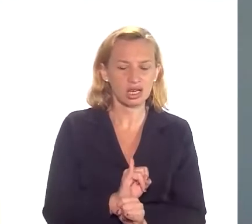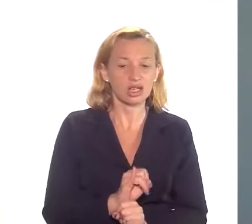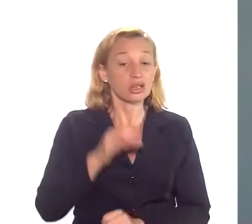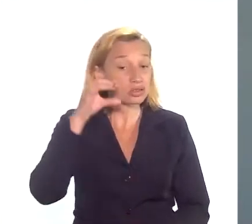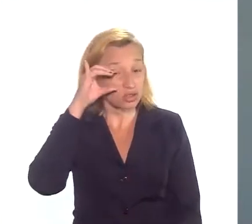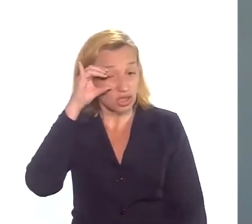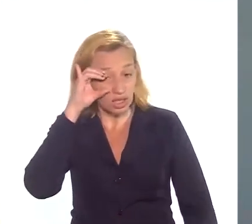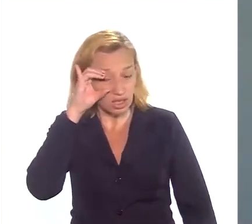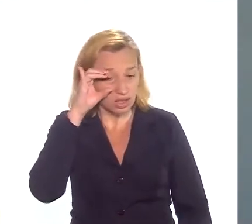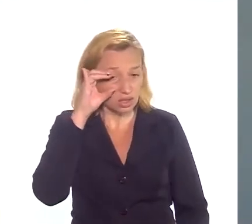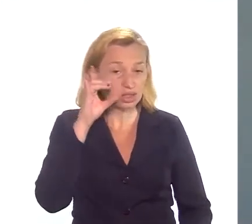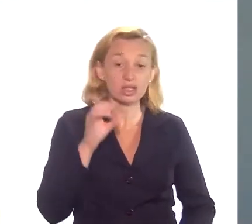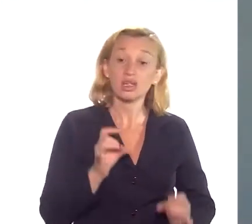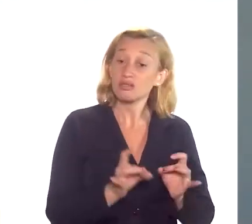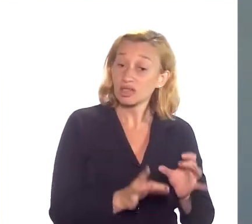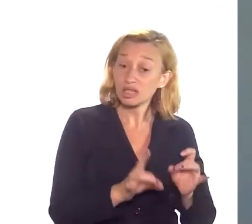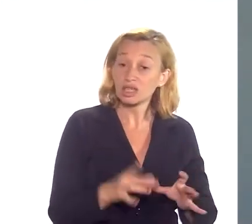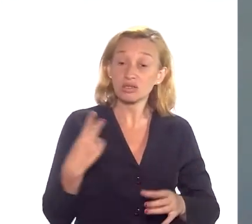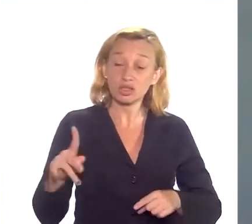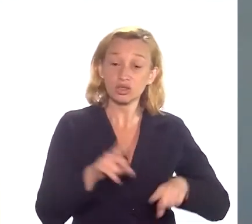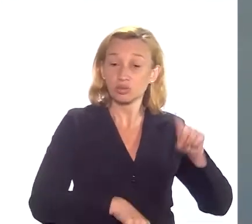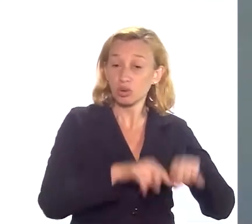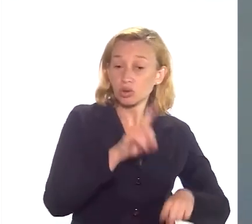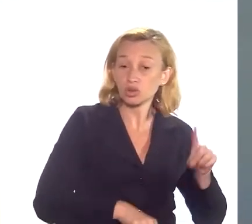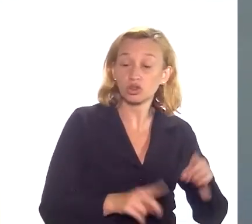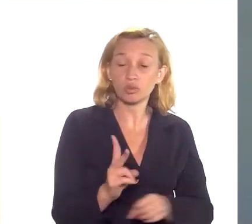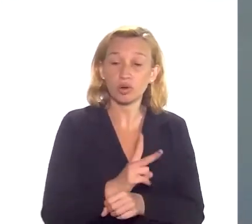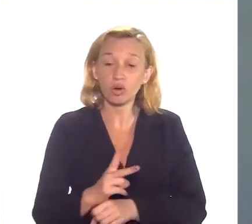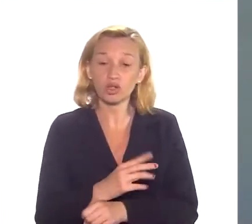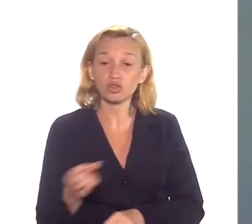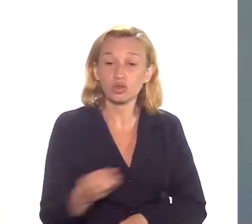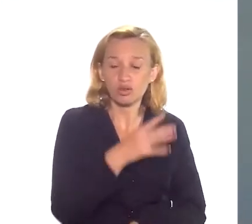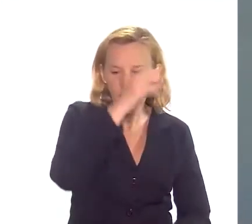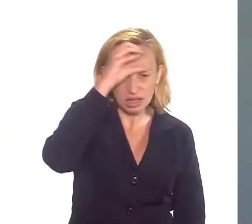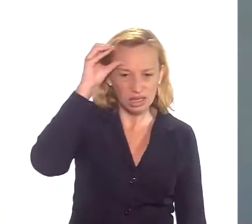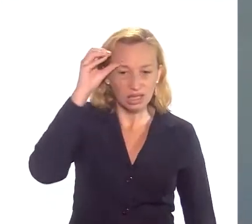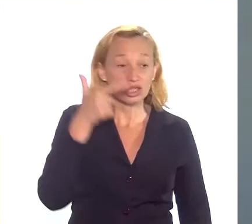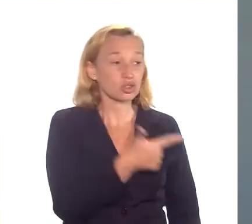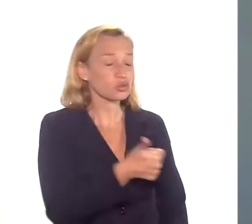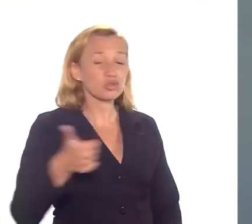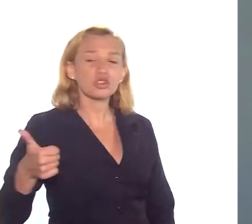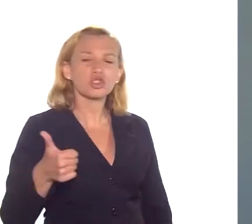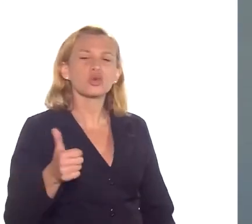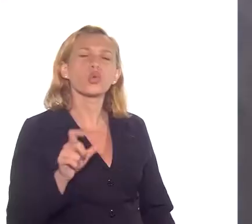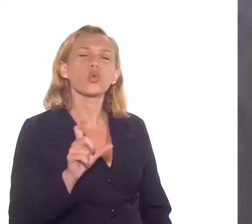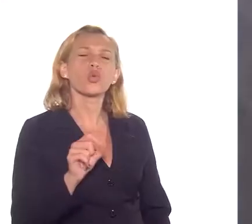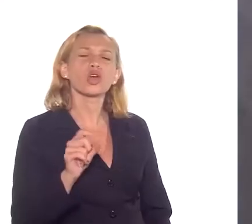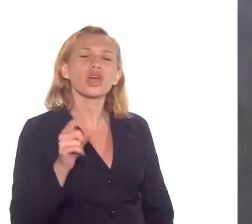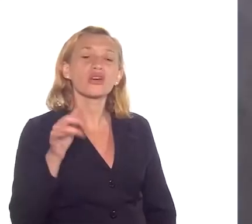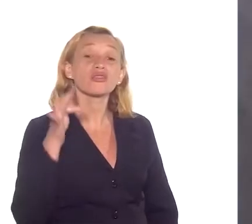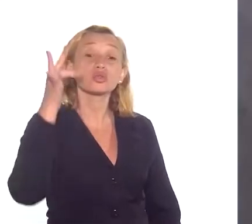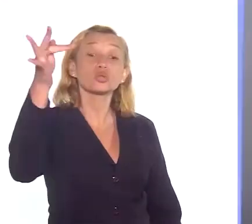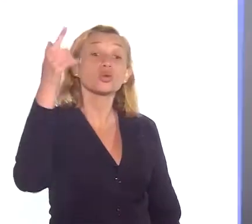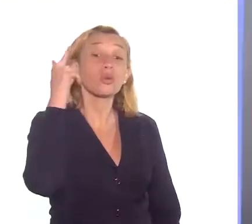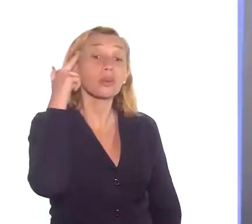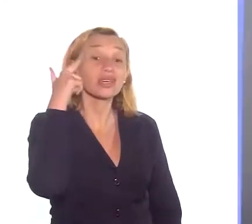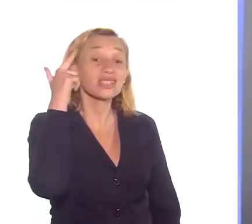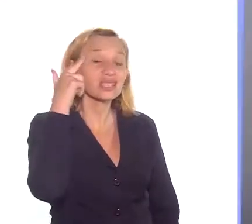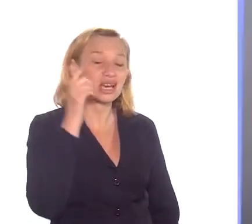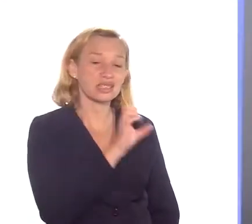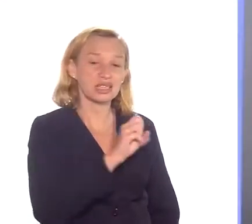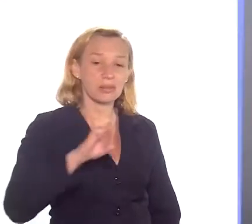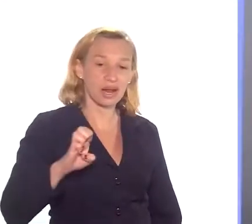na internet, estavam no Instagram comercializando seus produtos e procurando novos clientes. E para 2021, o que